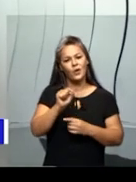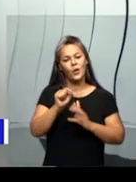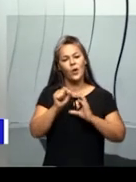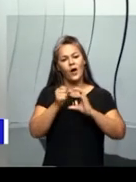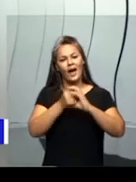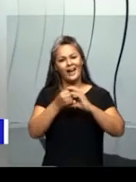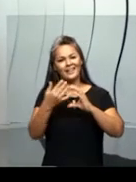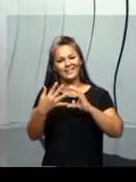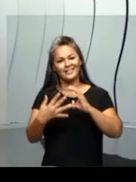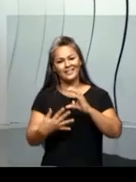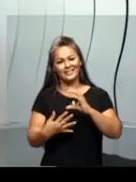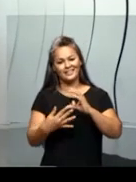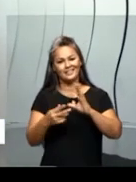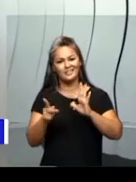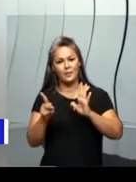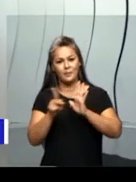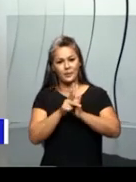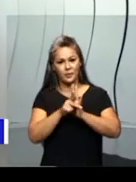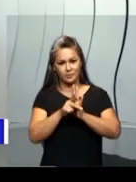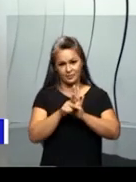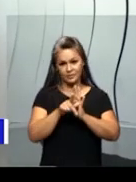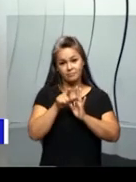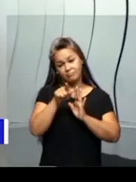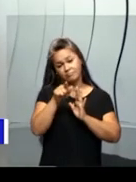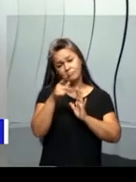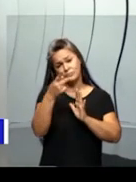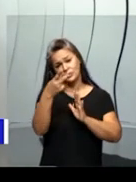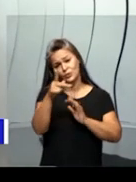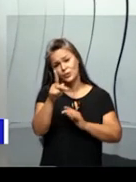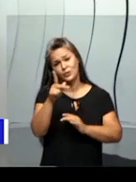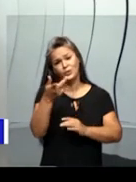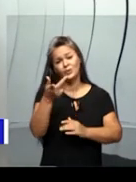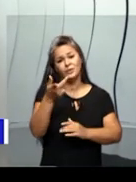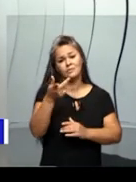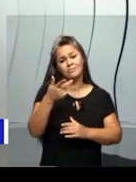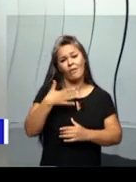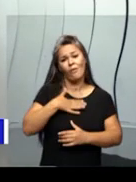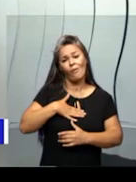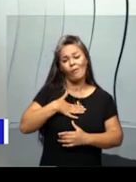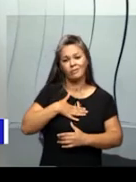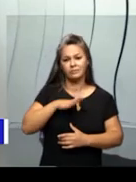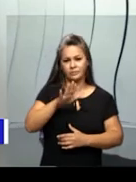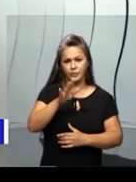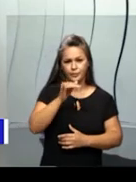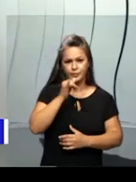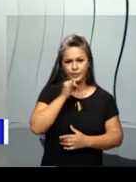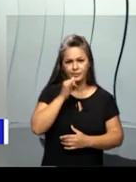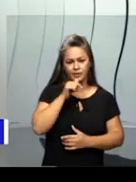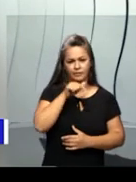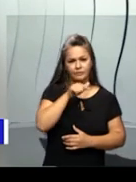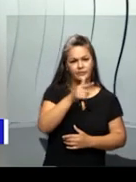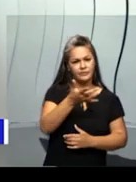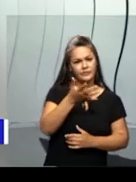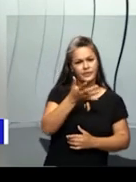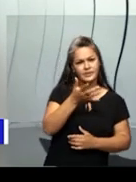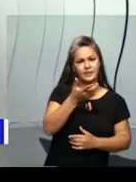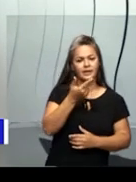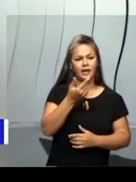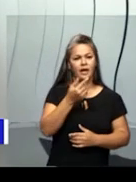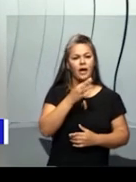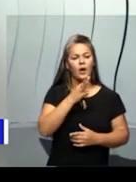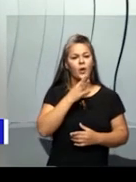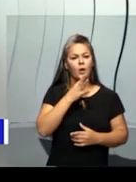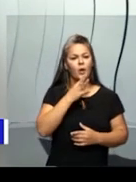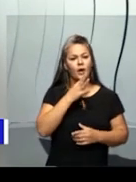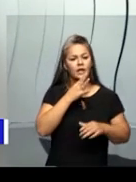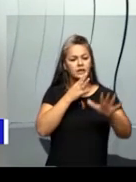utilizar aí essa visão dessa região, a construção desse mapa, para poder obter e usar